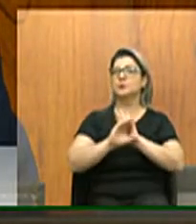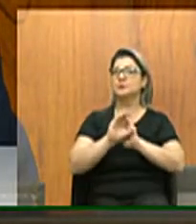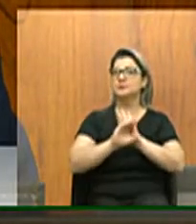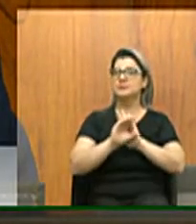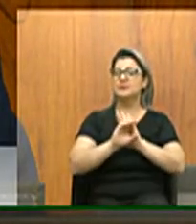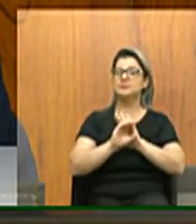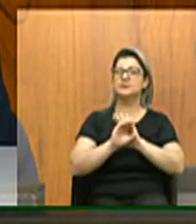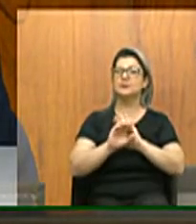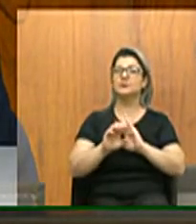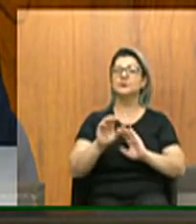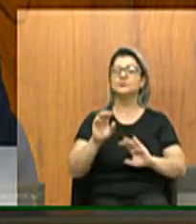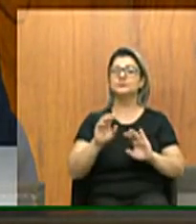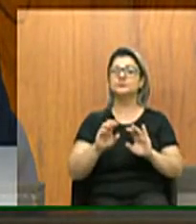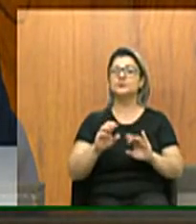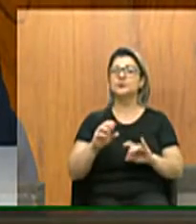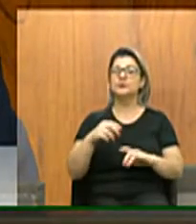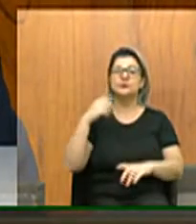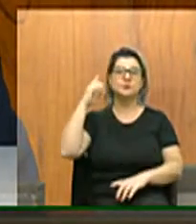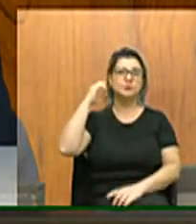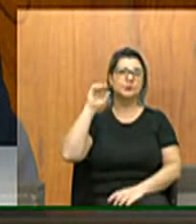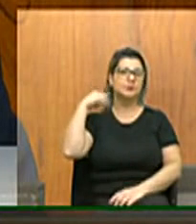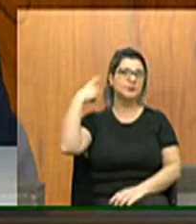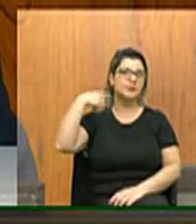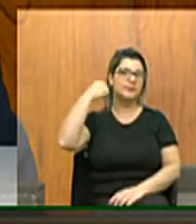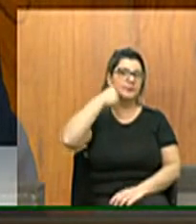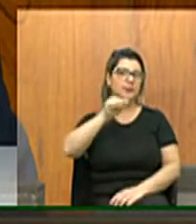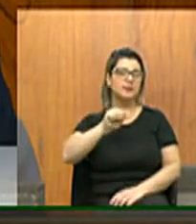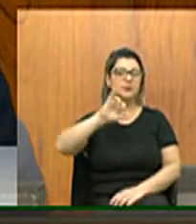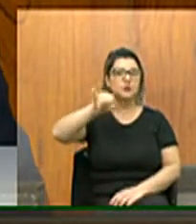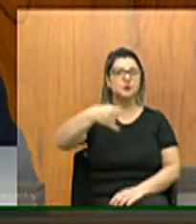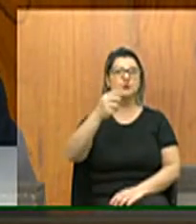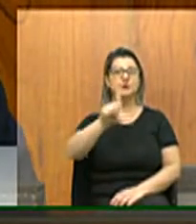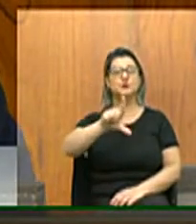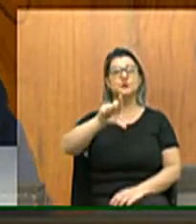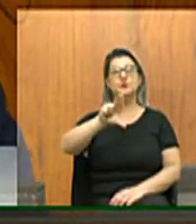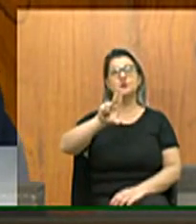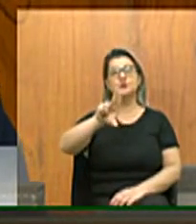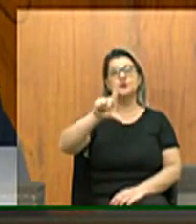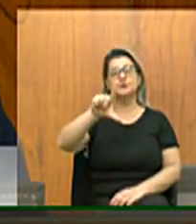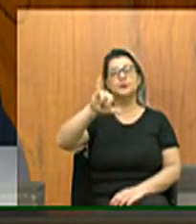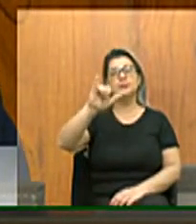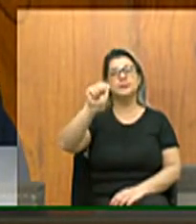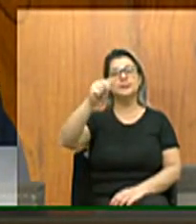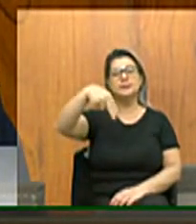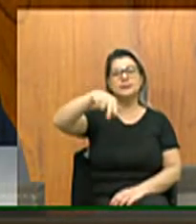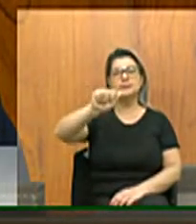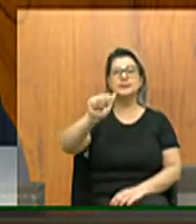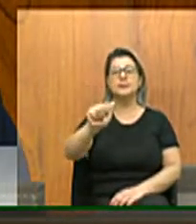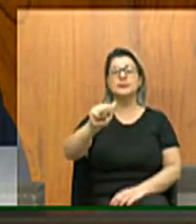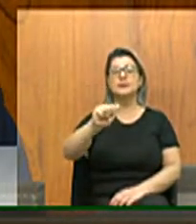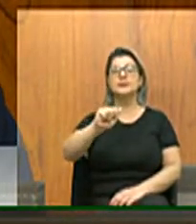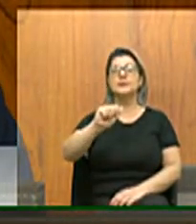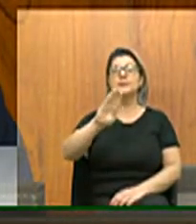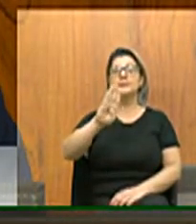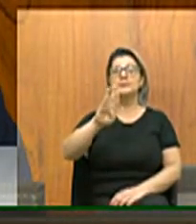como relatora a deputada Juliana Brizola. Parecer favorável da Comissão de Educação, Cultura, Desporto, Ciência e